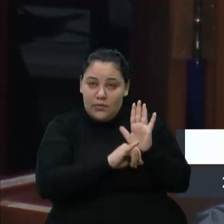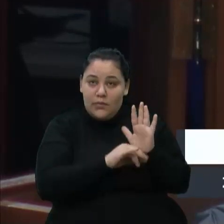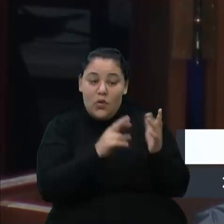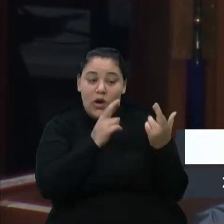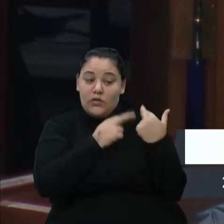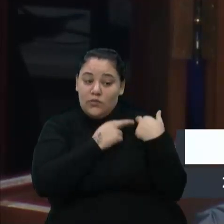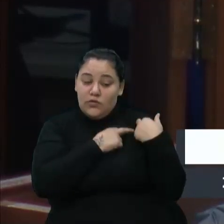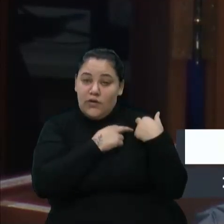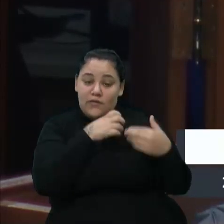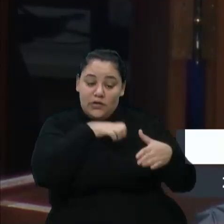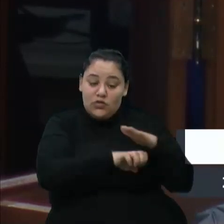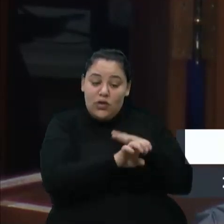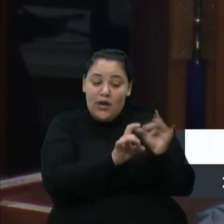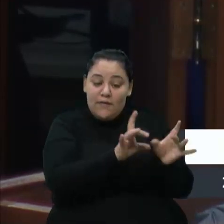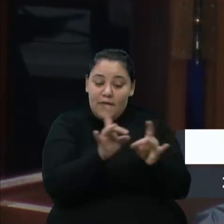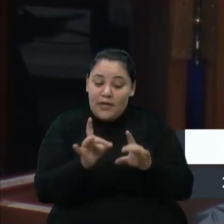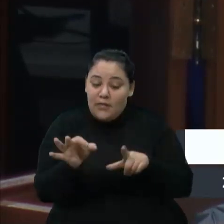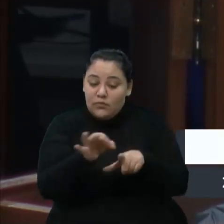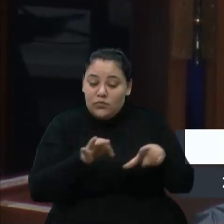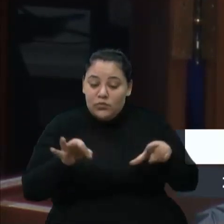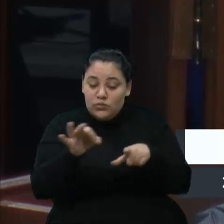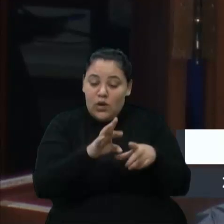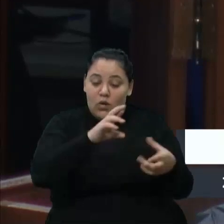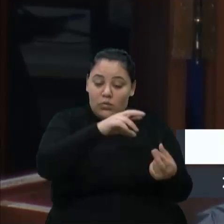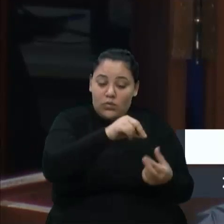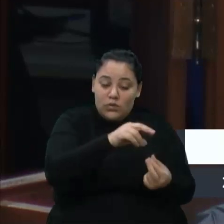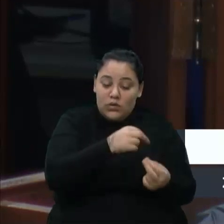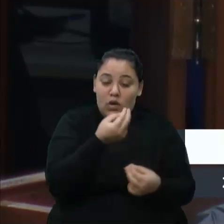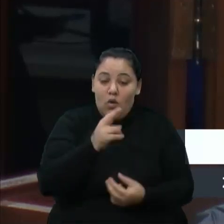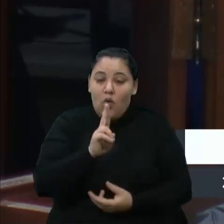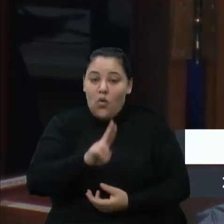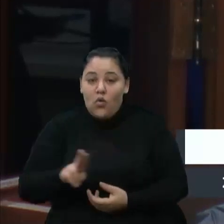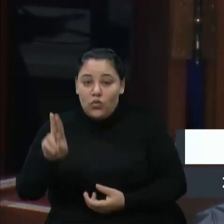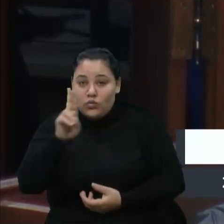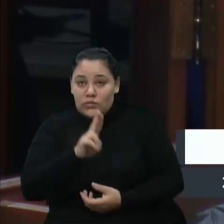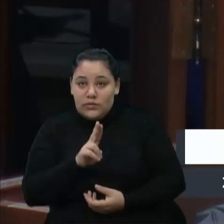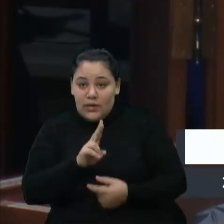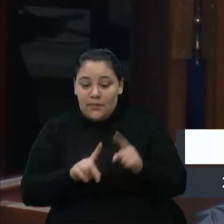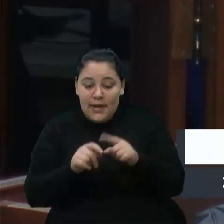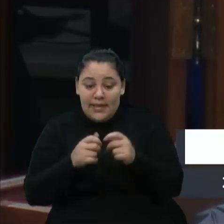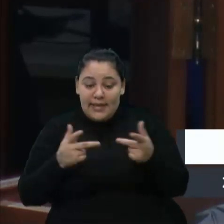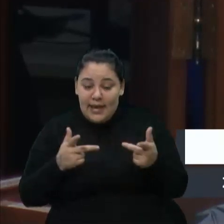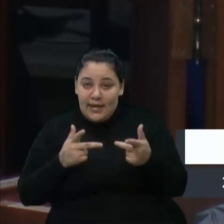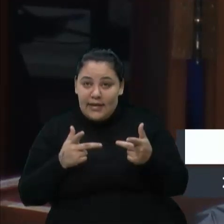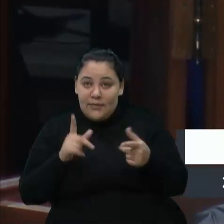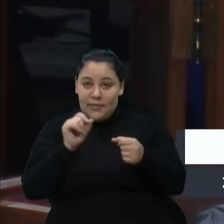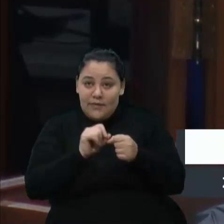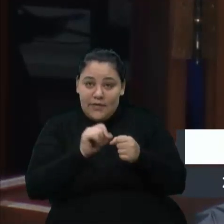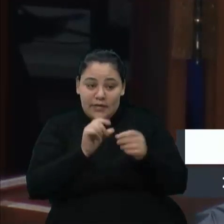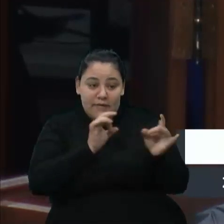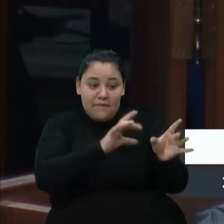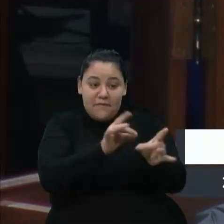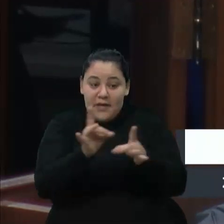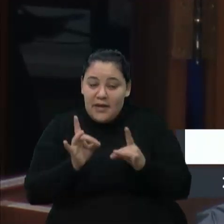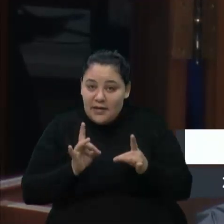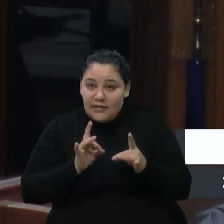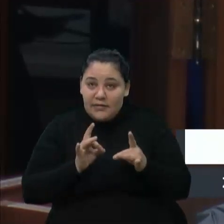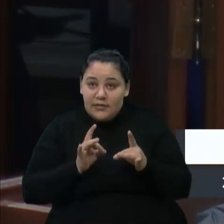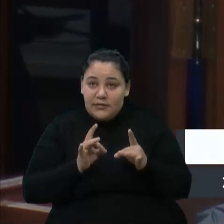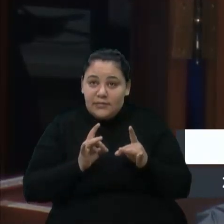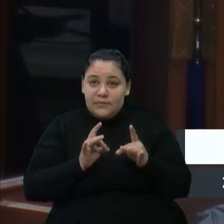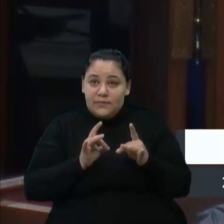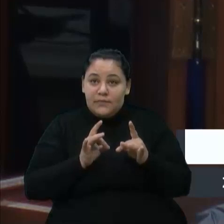adquirir, estocar, comercializar, reciclar ou utilizar como matéria-prima para o processamento dos materiais descritos no